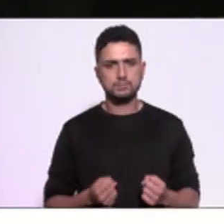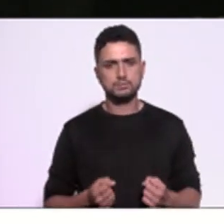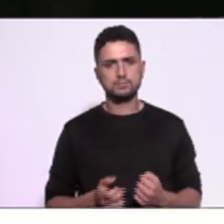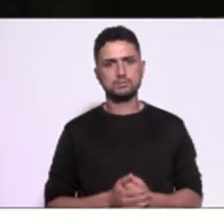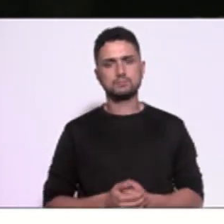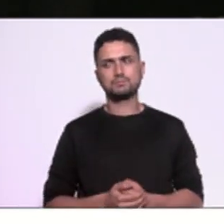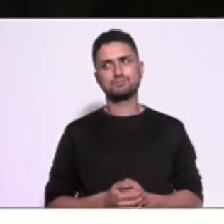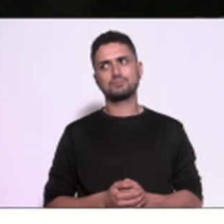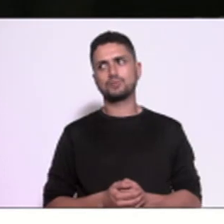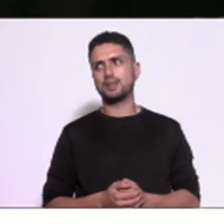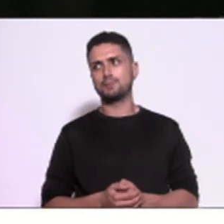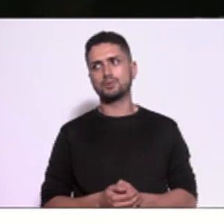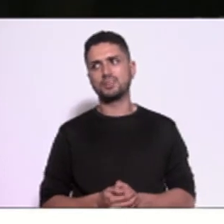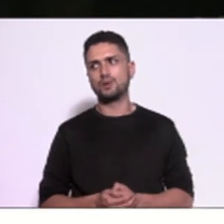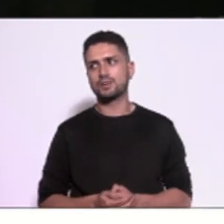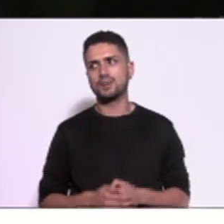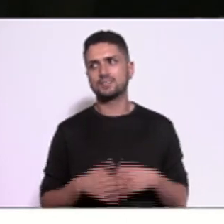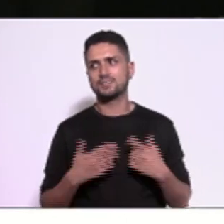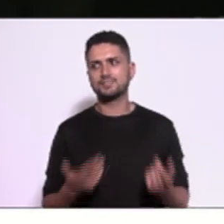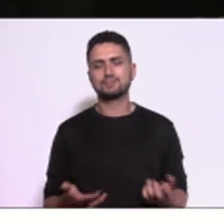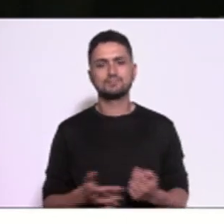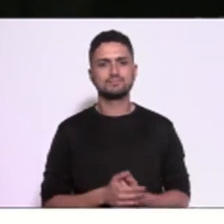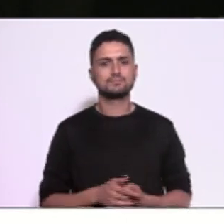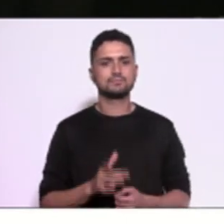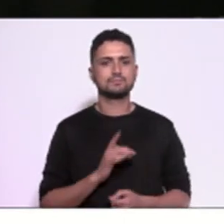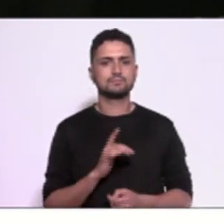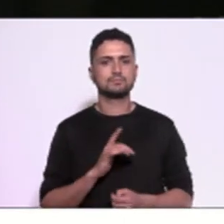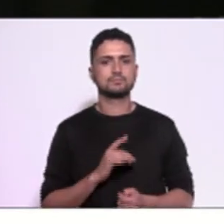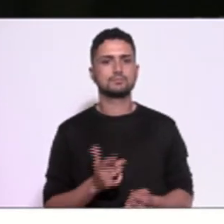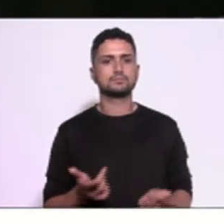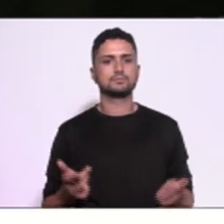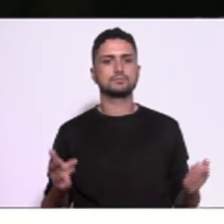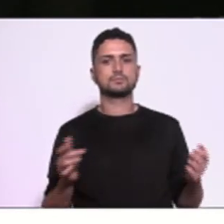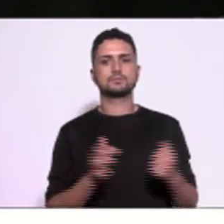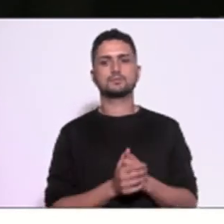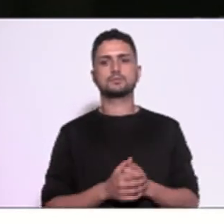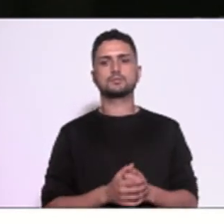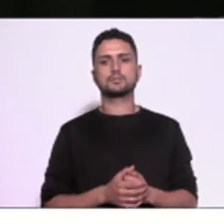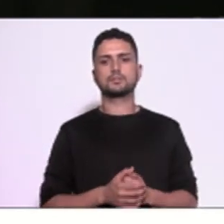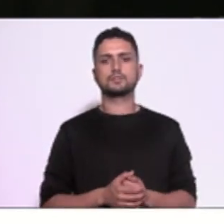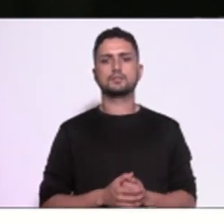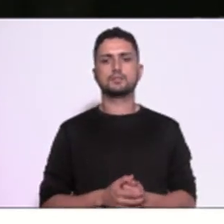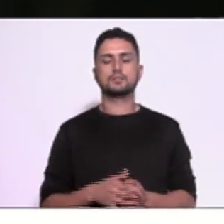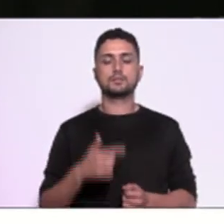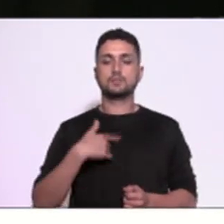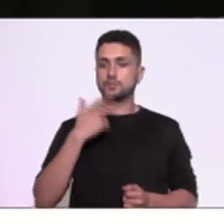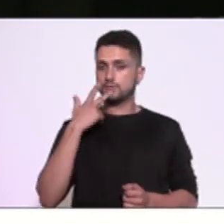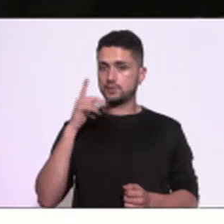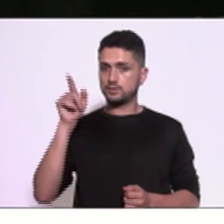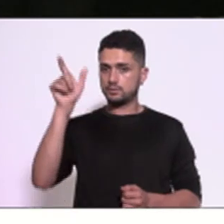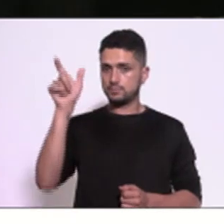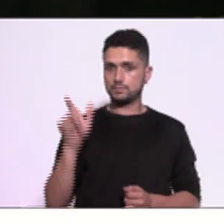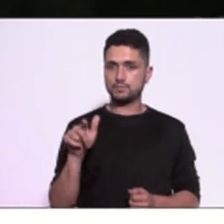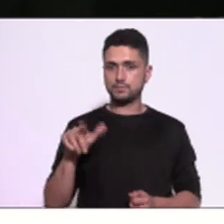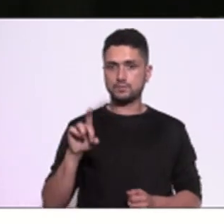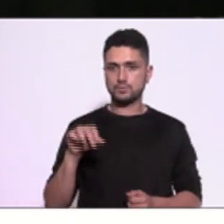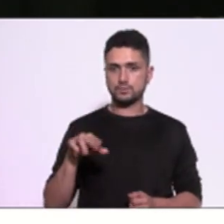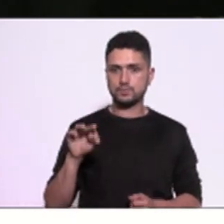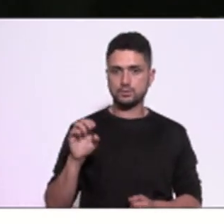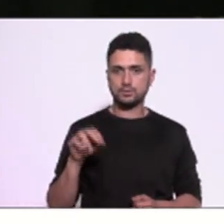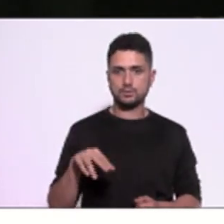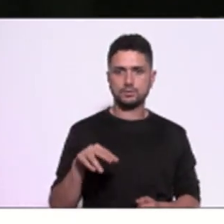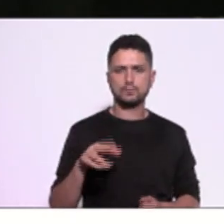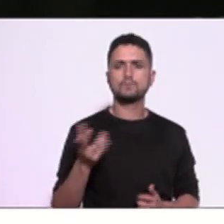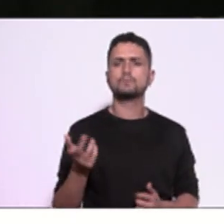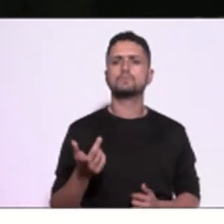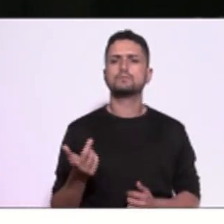à Igreja Positivista do Brasil. Quando me refiro ao Dr. Danton Voltaire, curiosamente, muitas